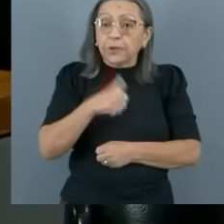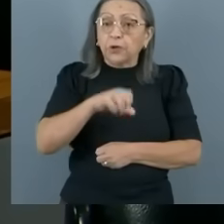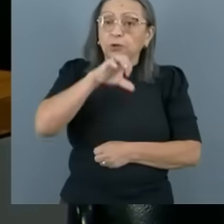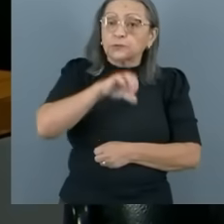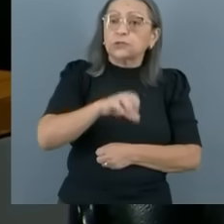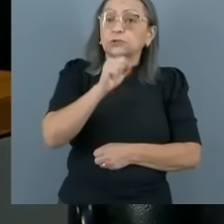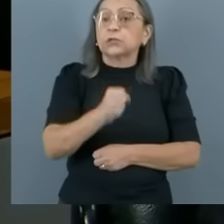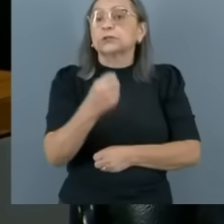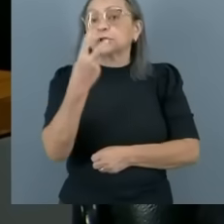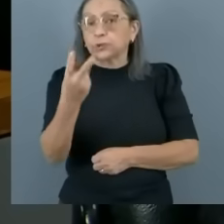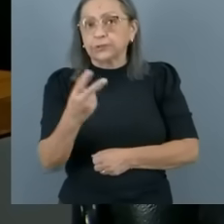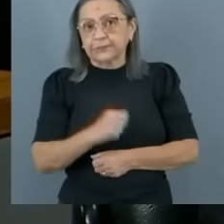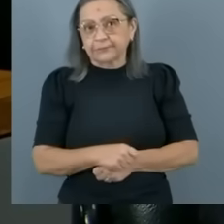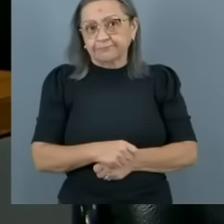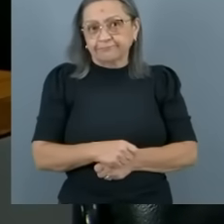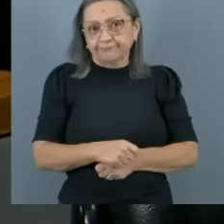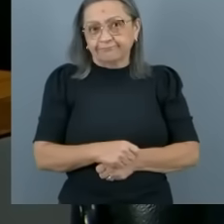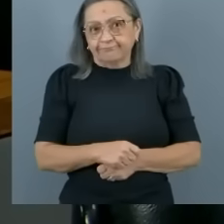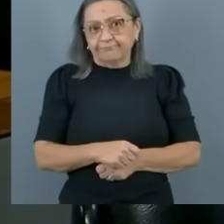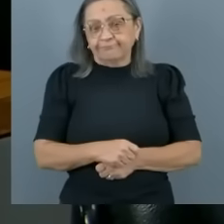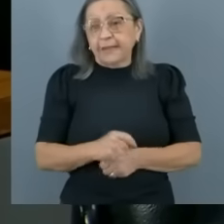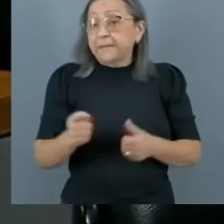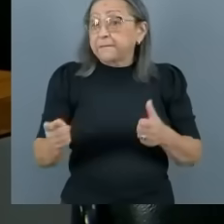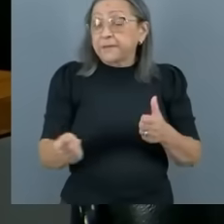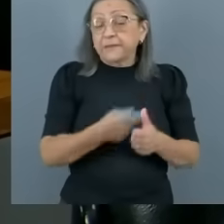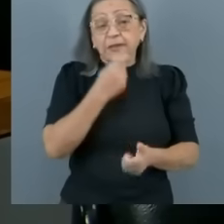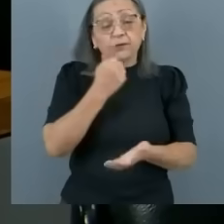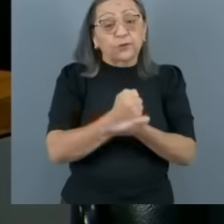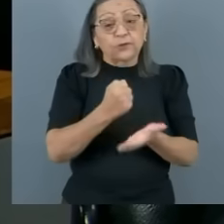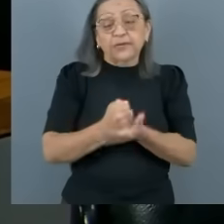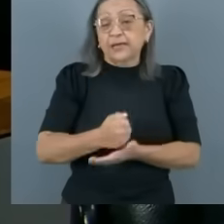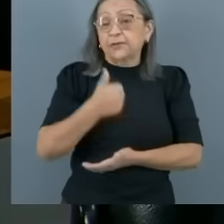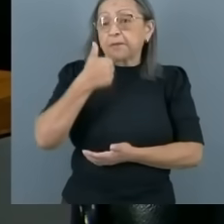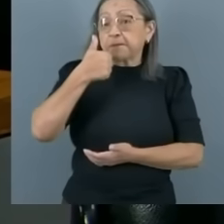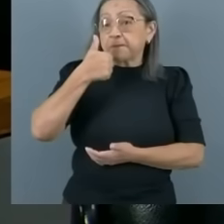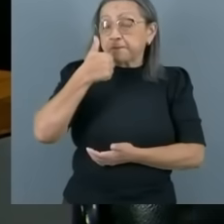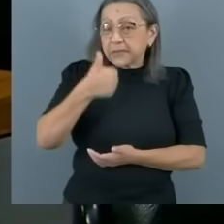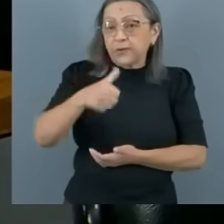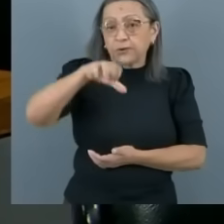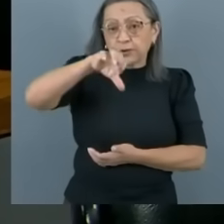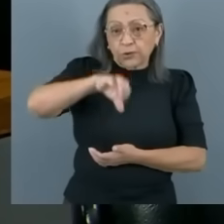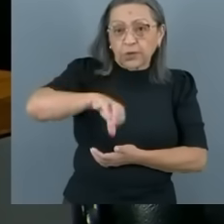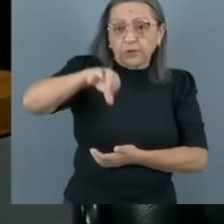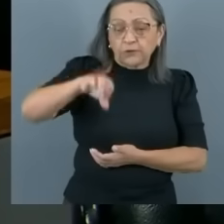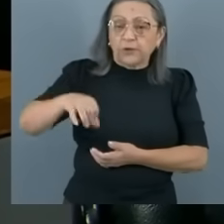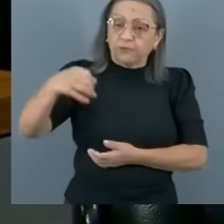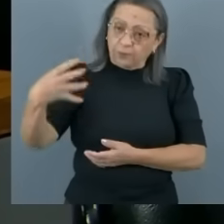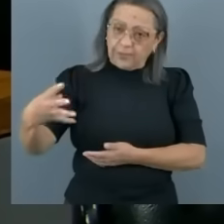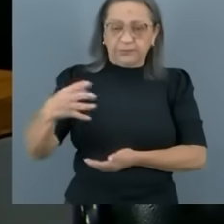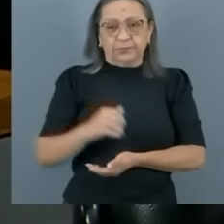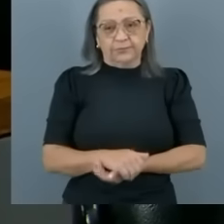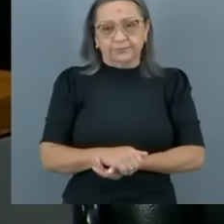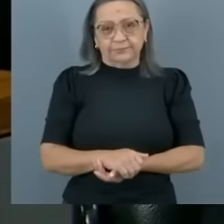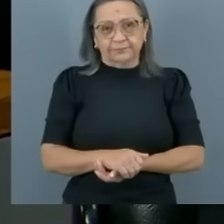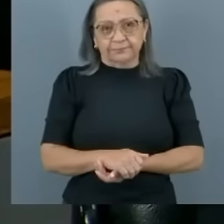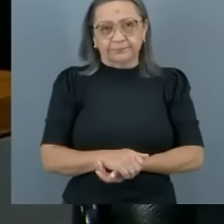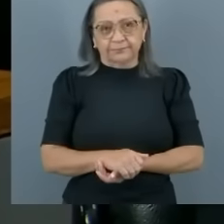Marinho. O primeiro ACT, 1994. Aprendam, senhores.